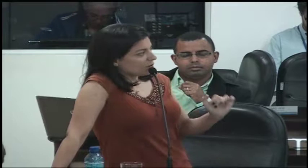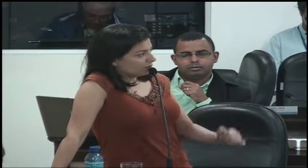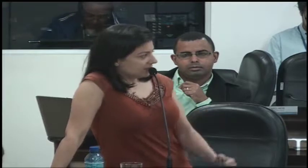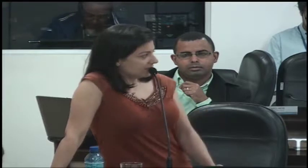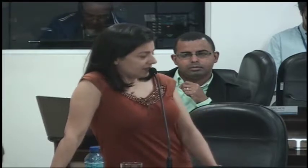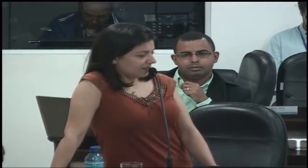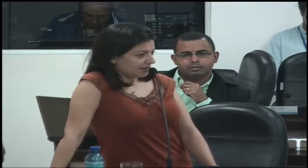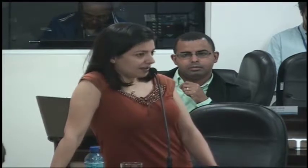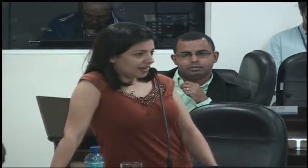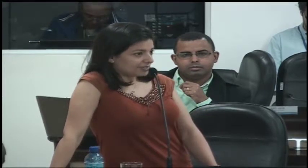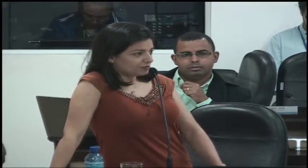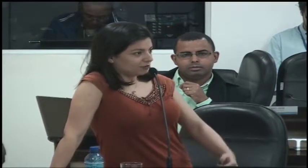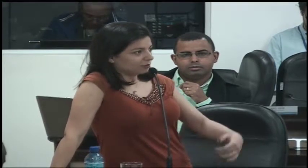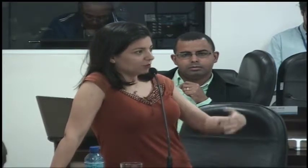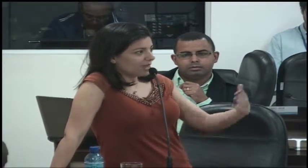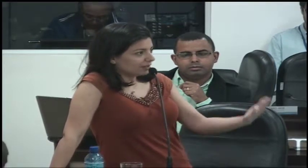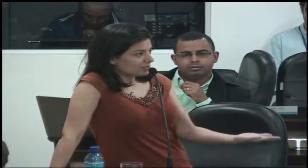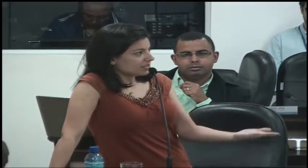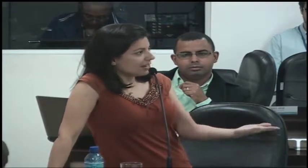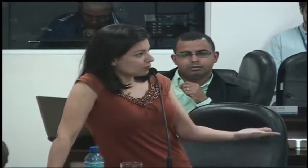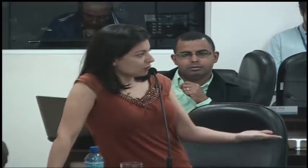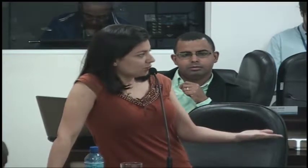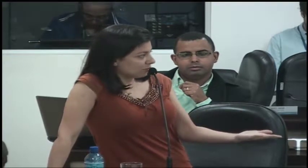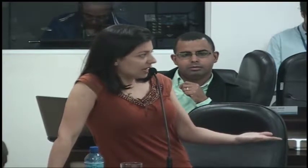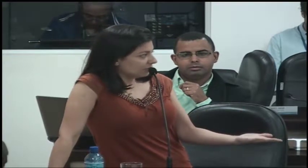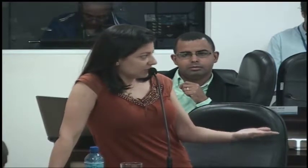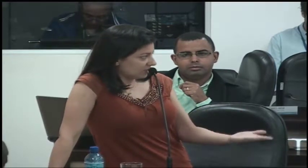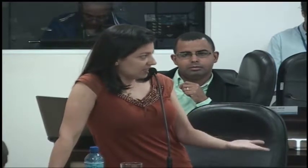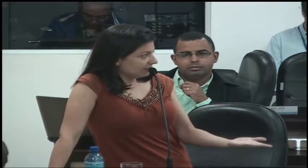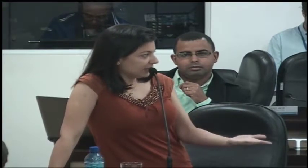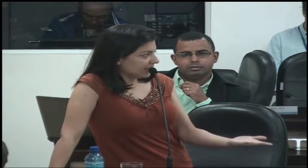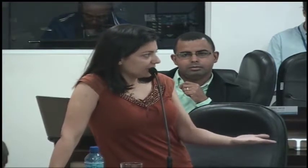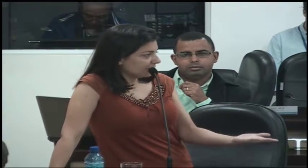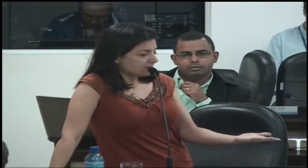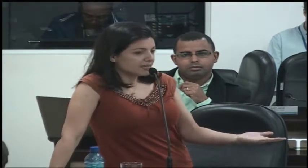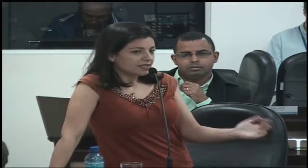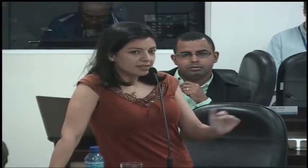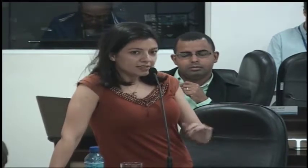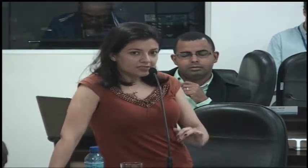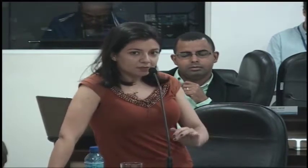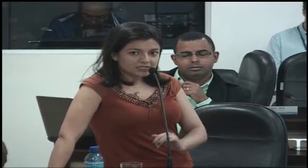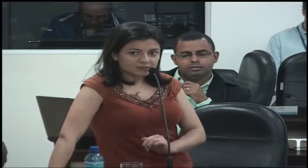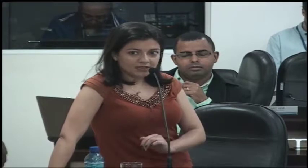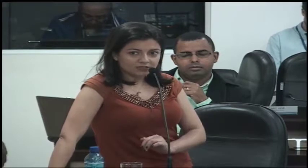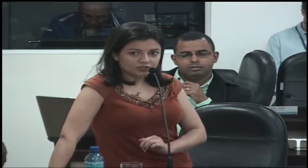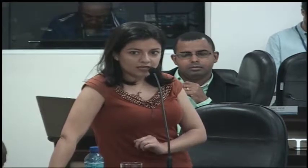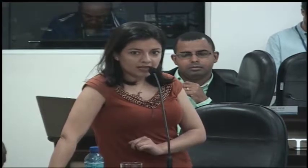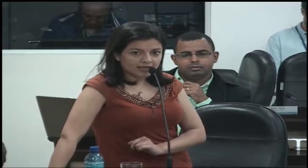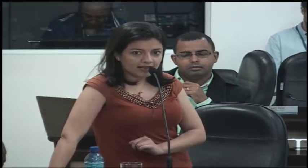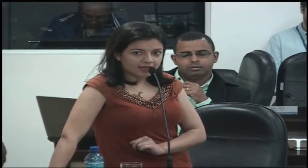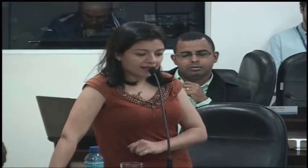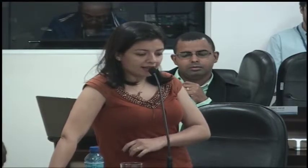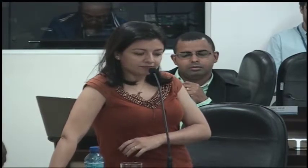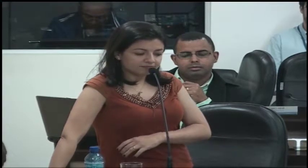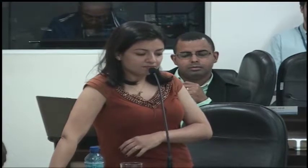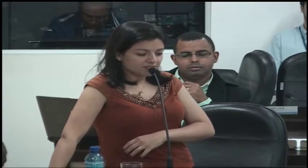fazia, acontecia, eles foram nomeados em cargos comissionados na gestão anterior e simplesmente